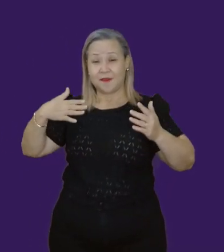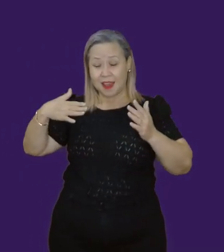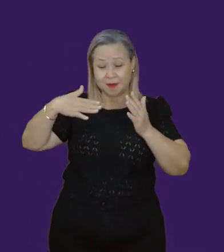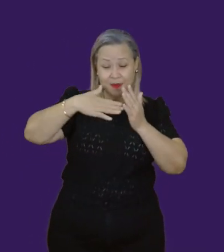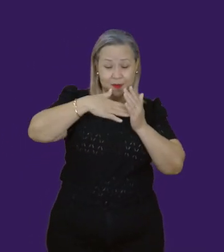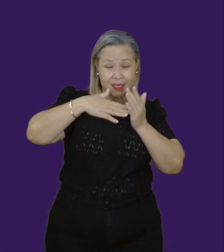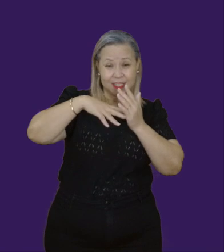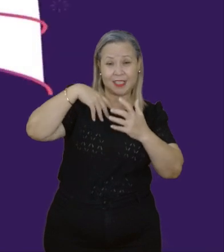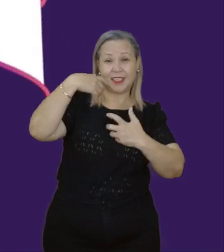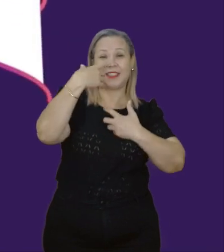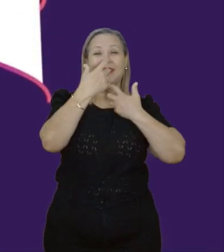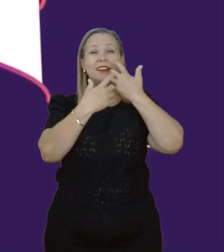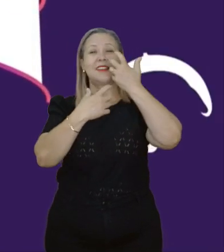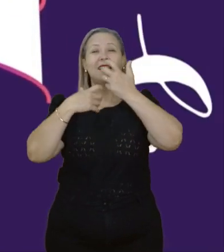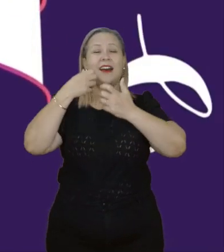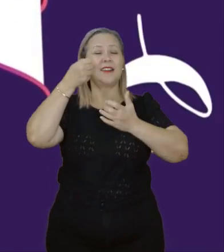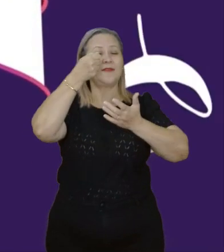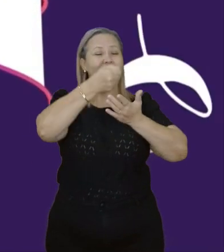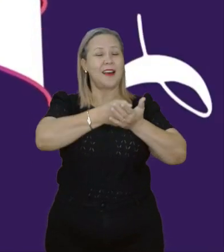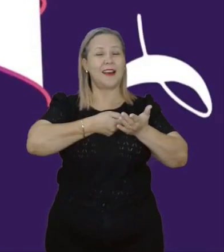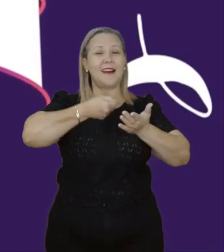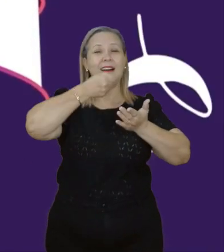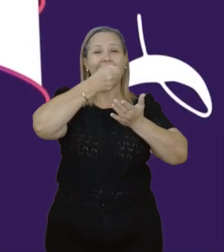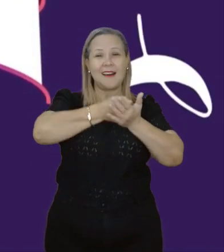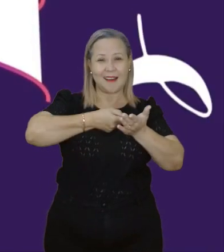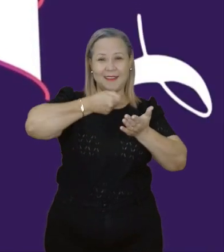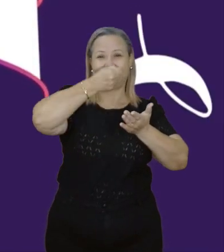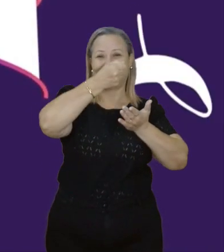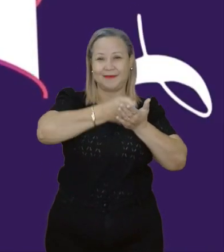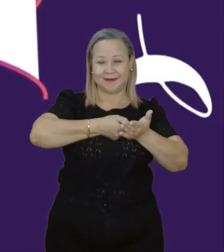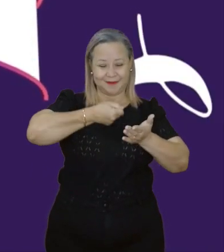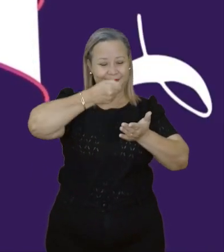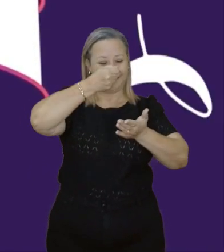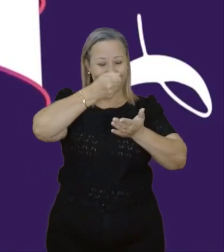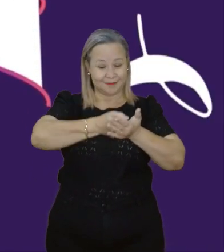Ninguém vai me impedir de cantar e lutar.